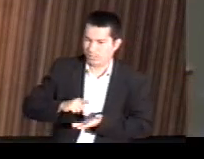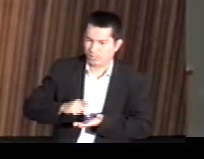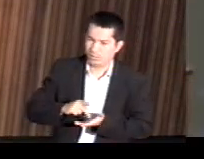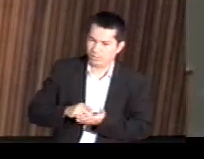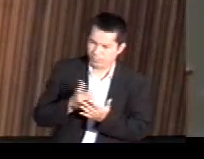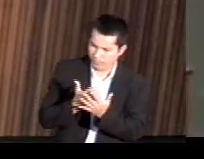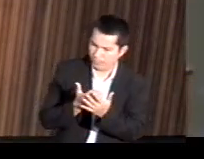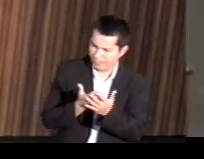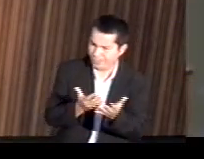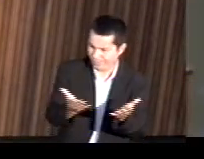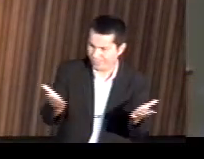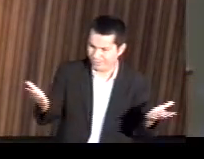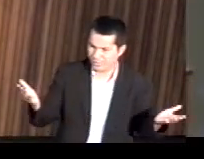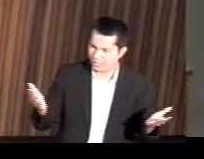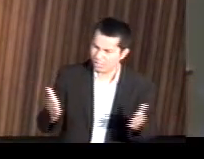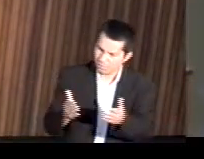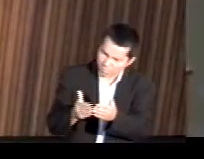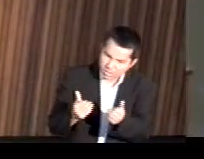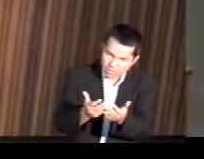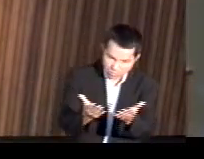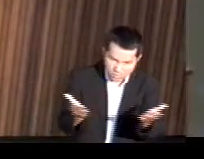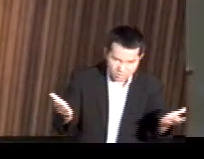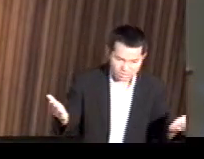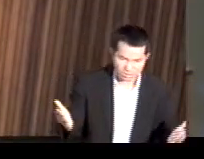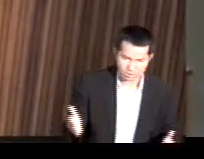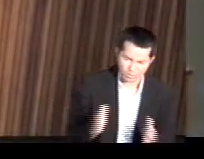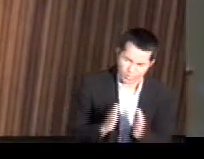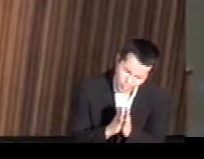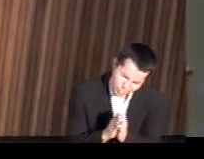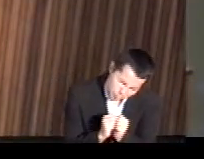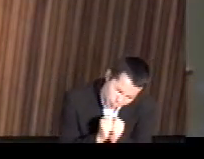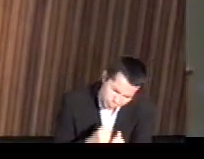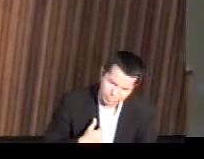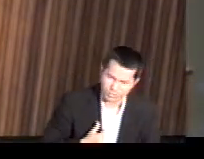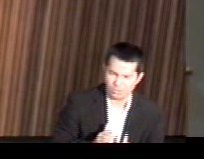Eu tenho orado pelo Brasil.